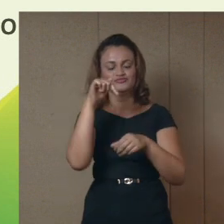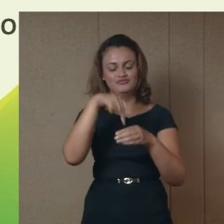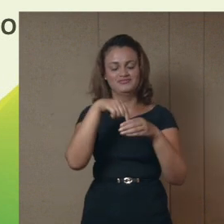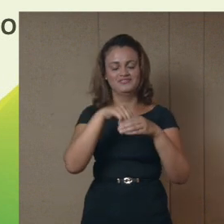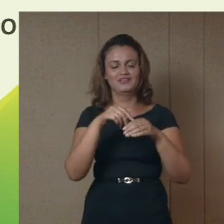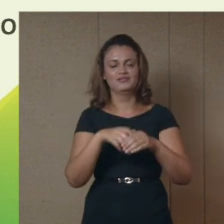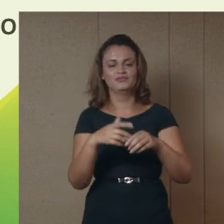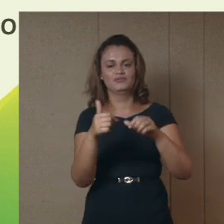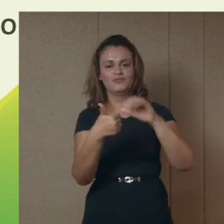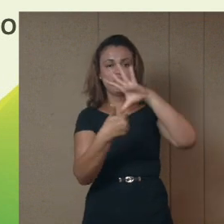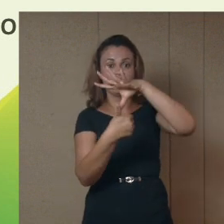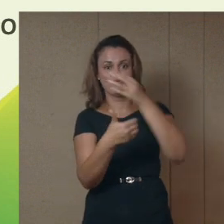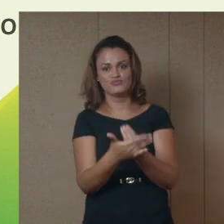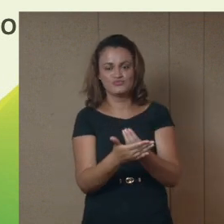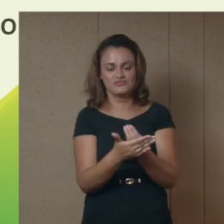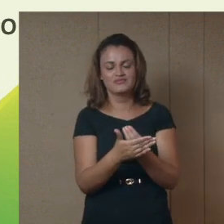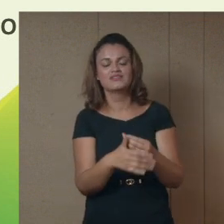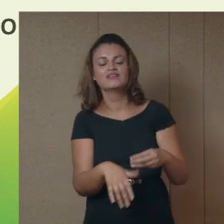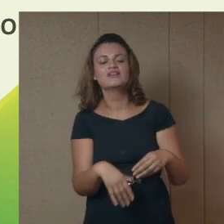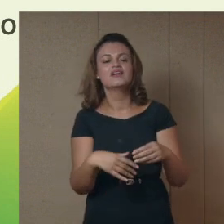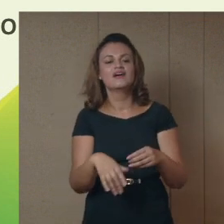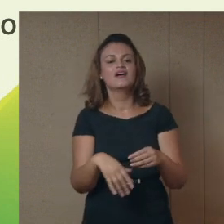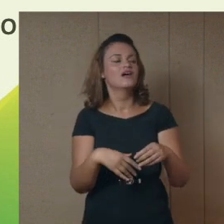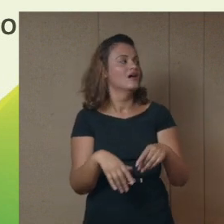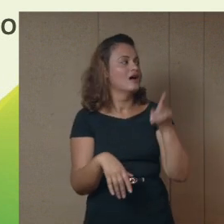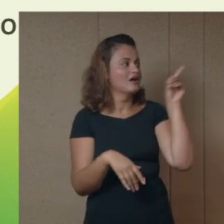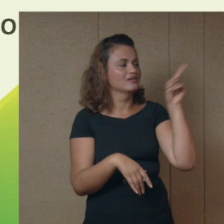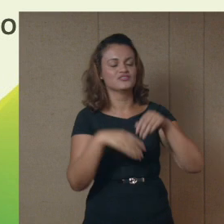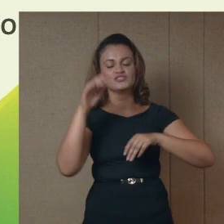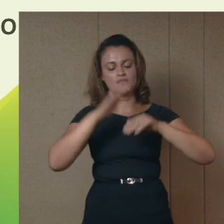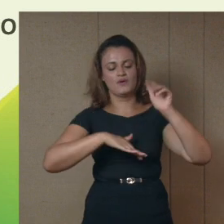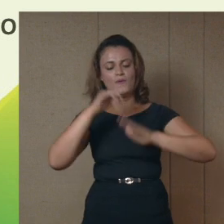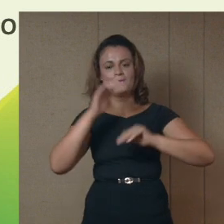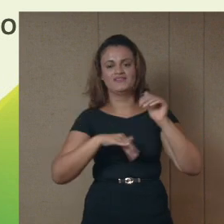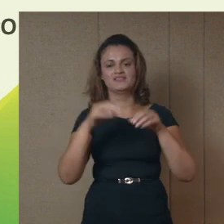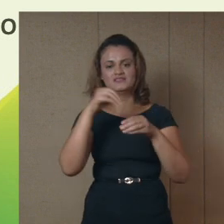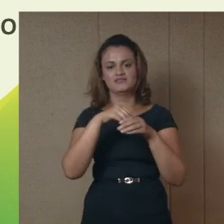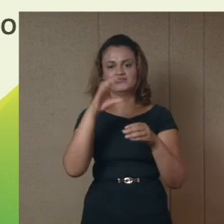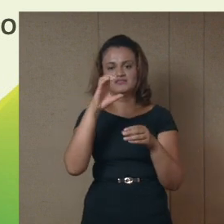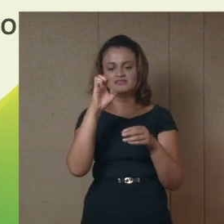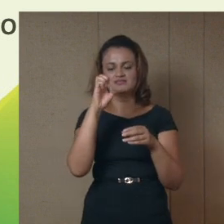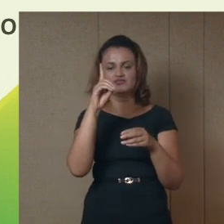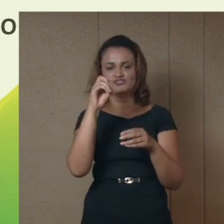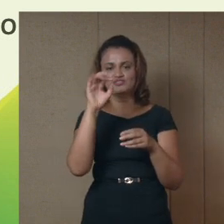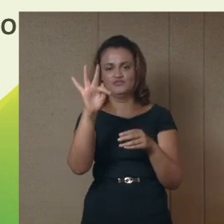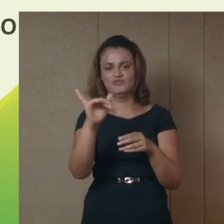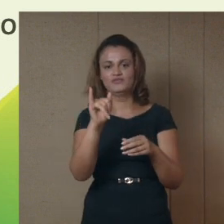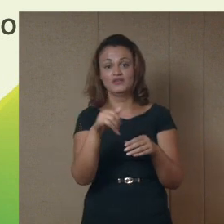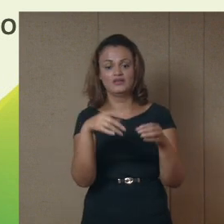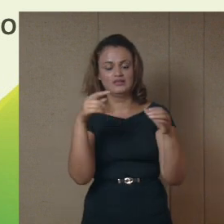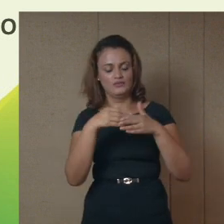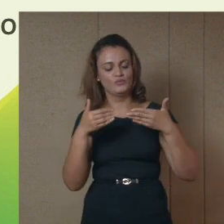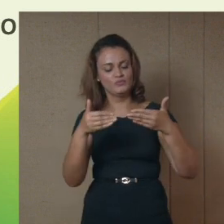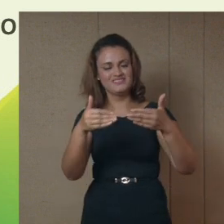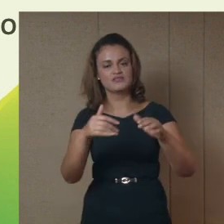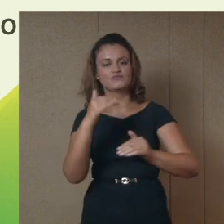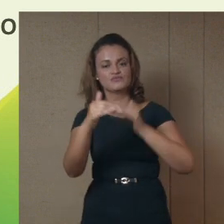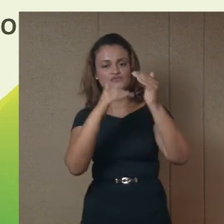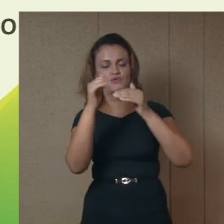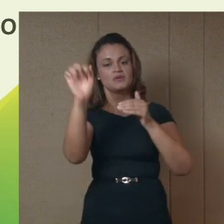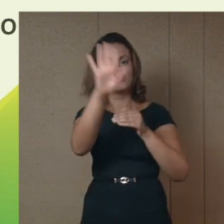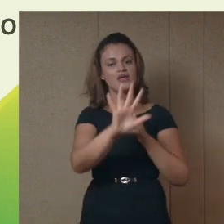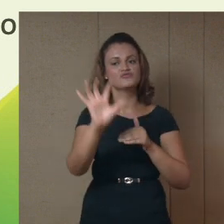né então nós temos aqui a essa é uma competência da sede fique dialoga com a política do ministério de desenvolvimento